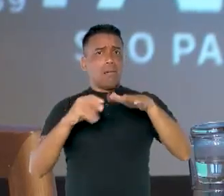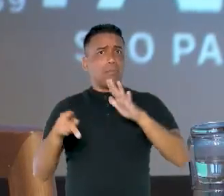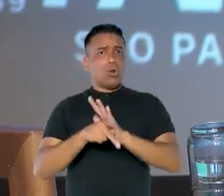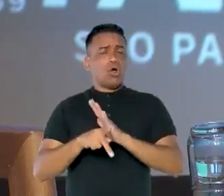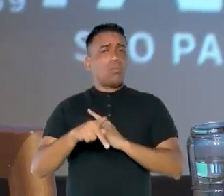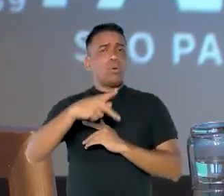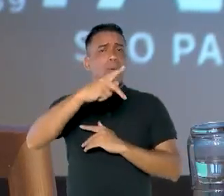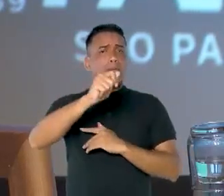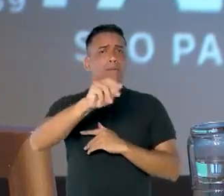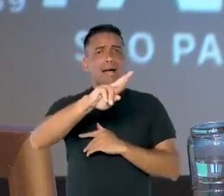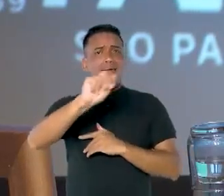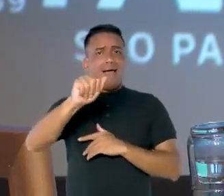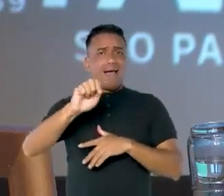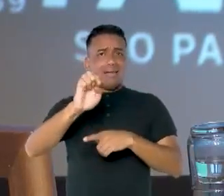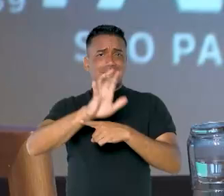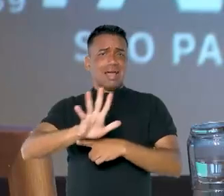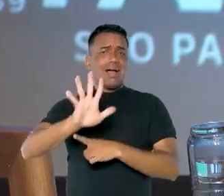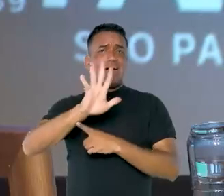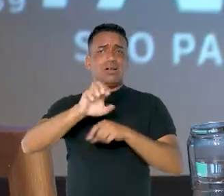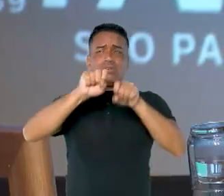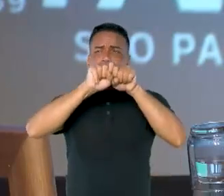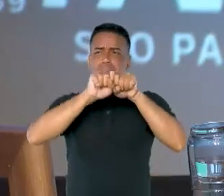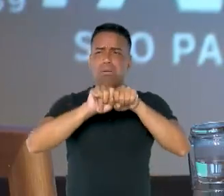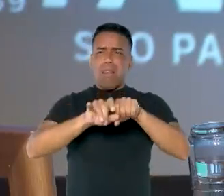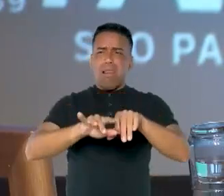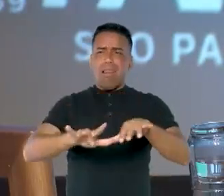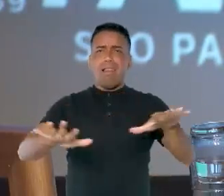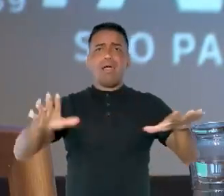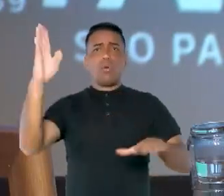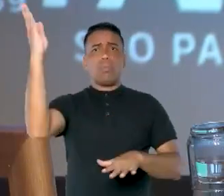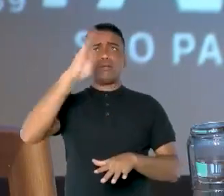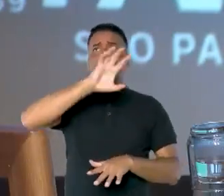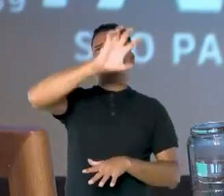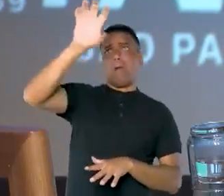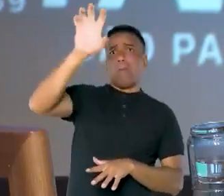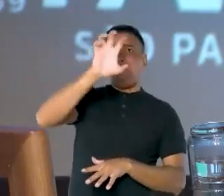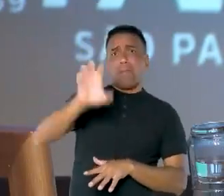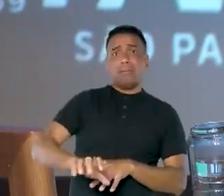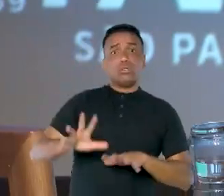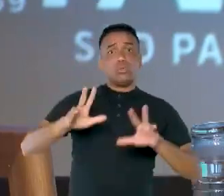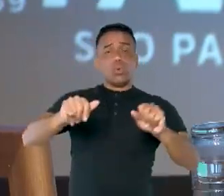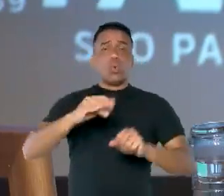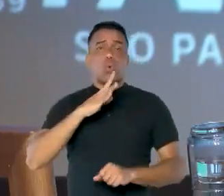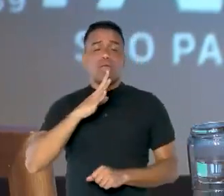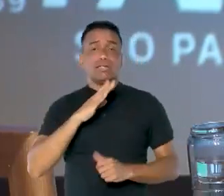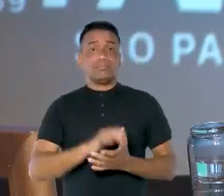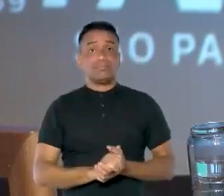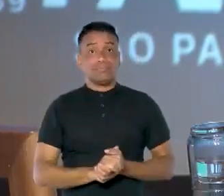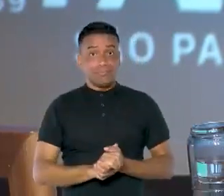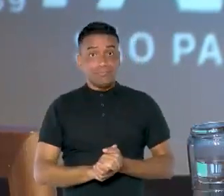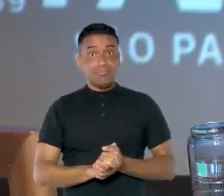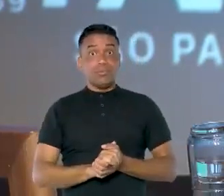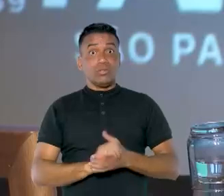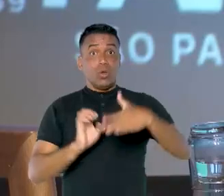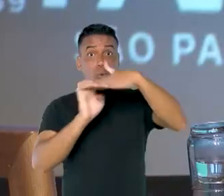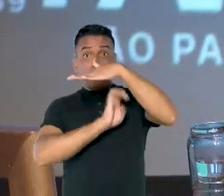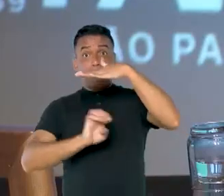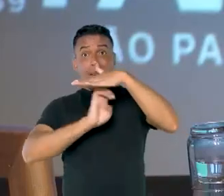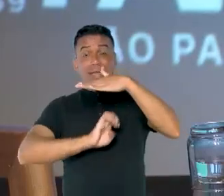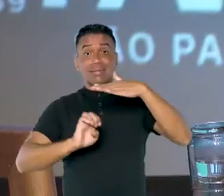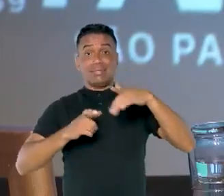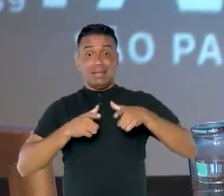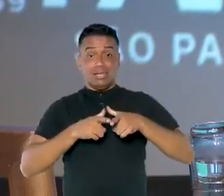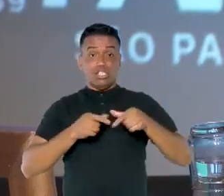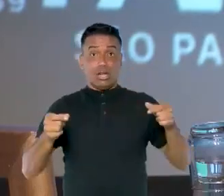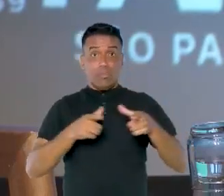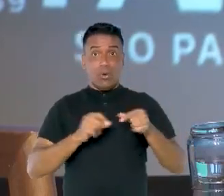no Pará, difundido no Brasil inteiro. E o açaí, por exemplo, foi levado por uma empresa japonesa